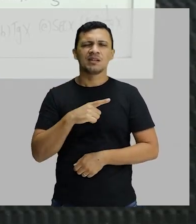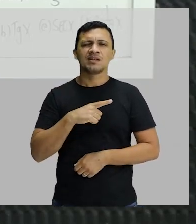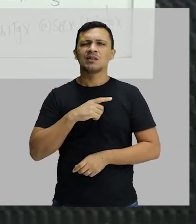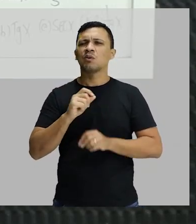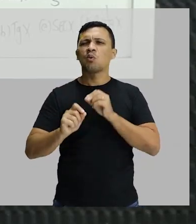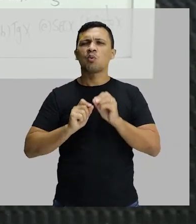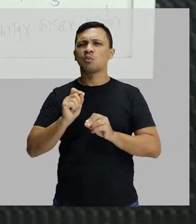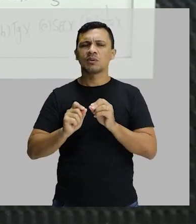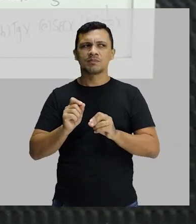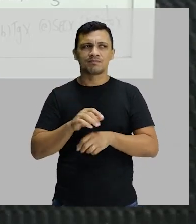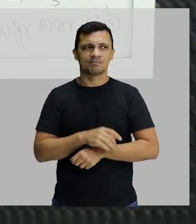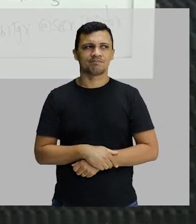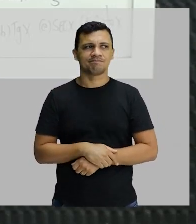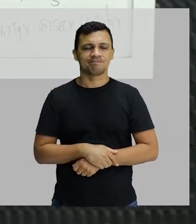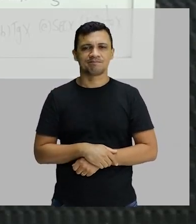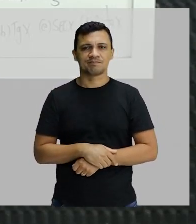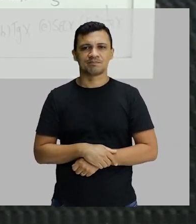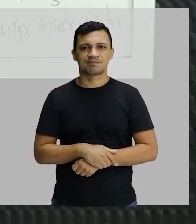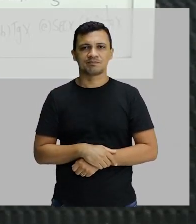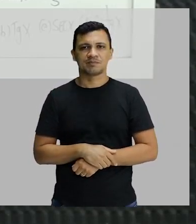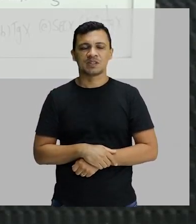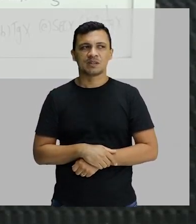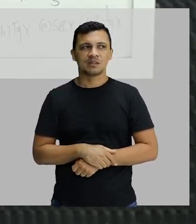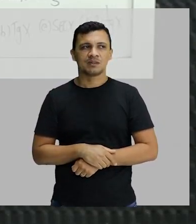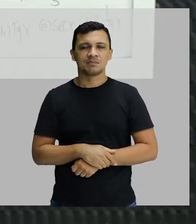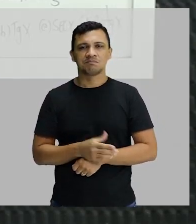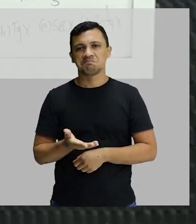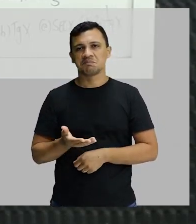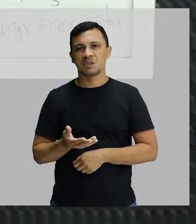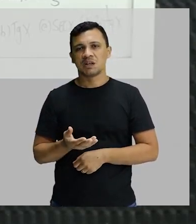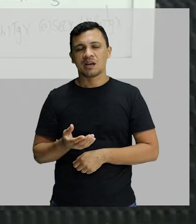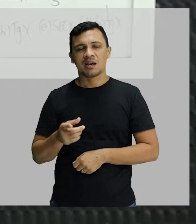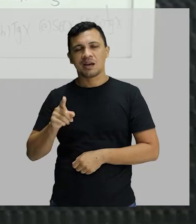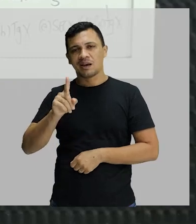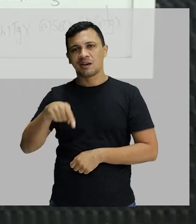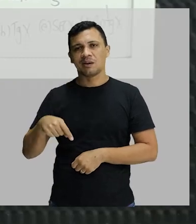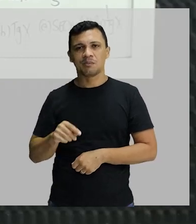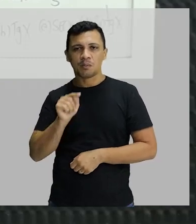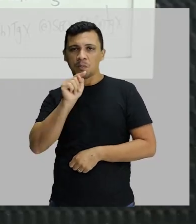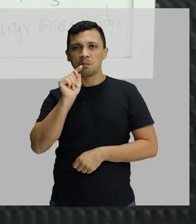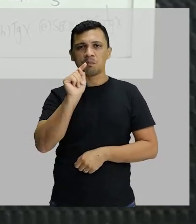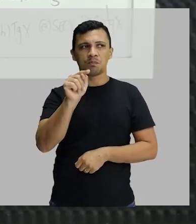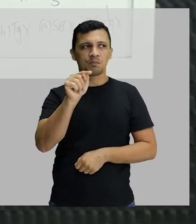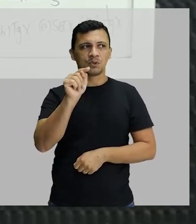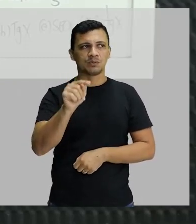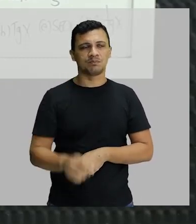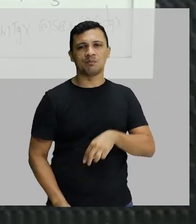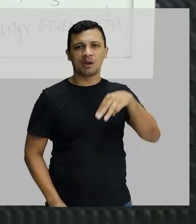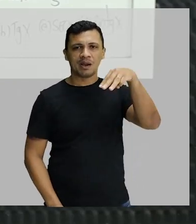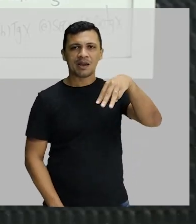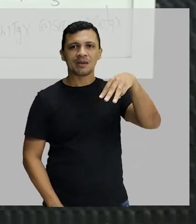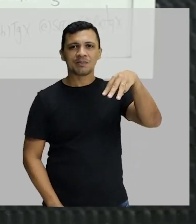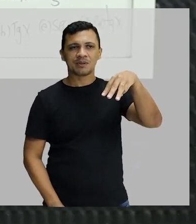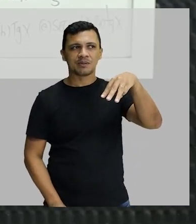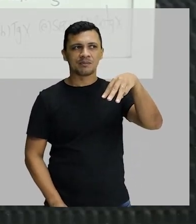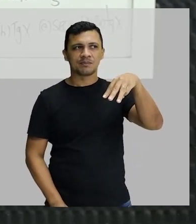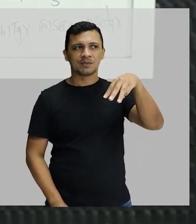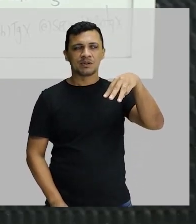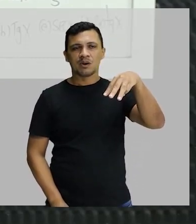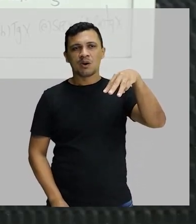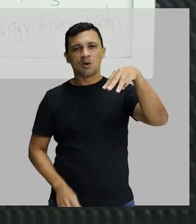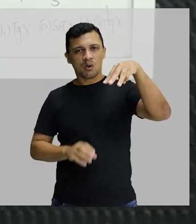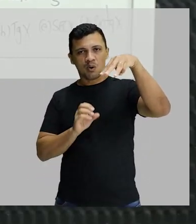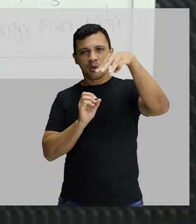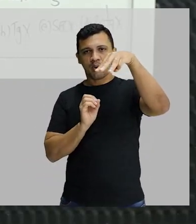desse extremo aqui, ó, vou chamar aqui de um ponto M, essa ordenada que vai de O até